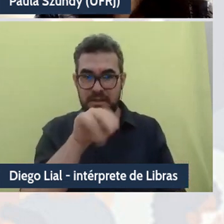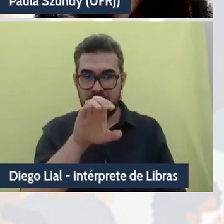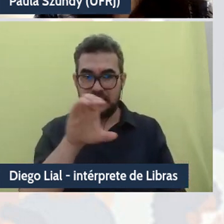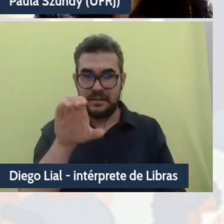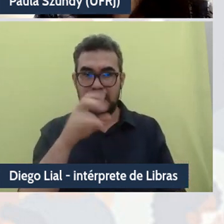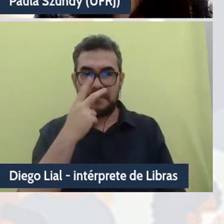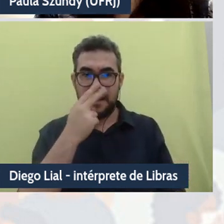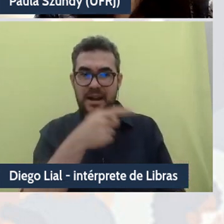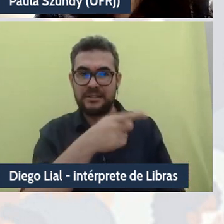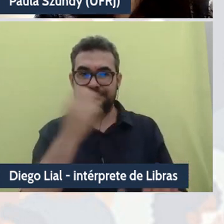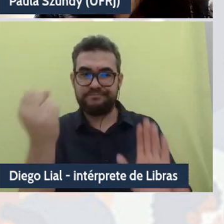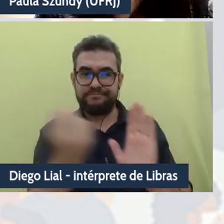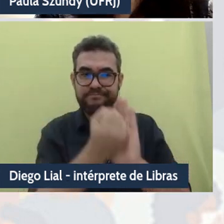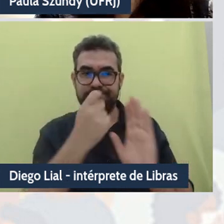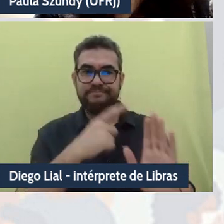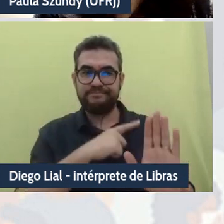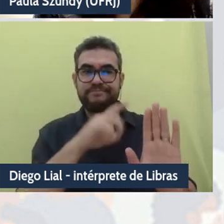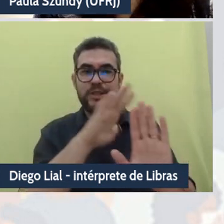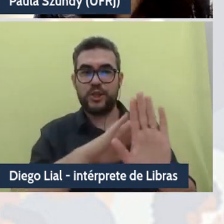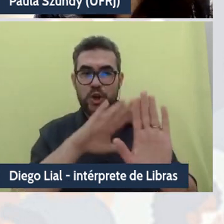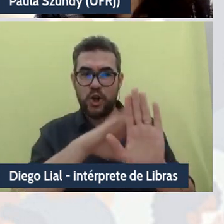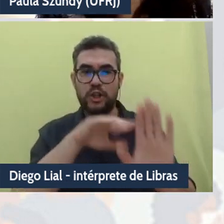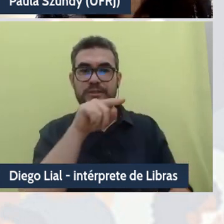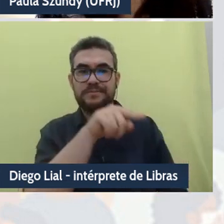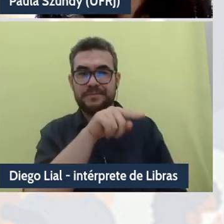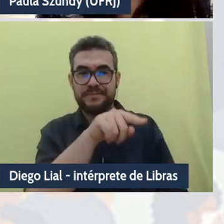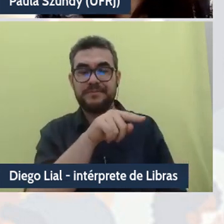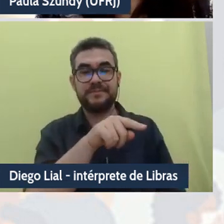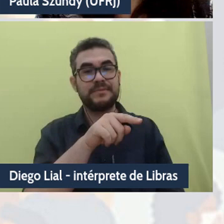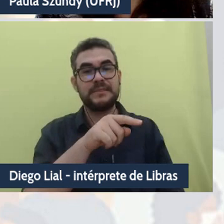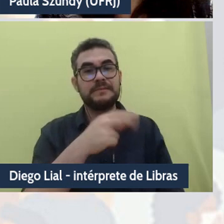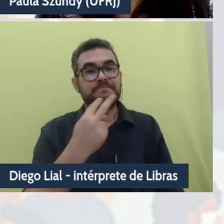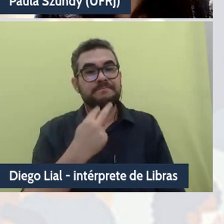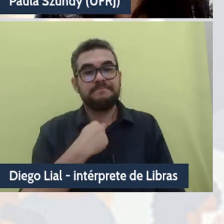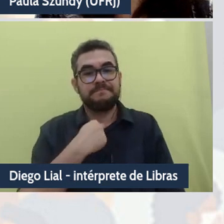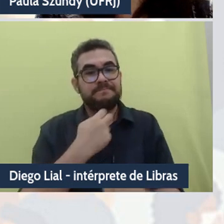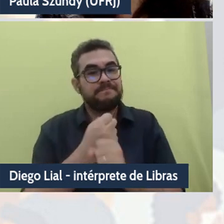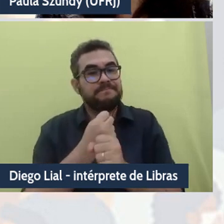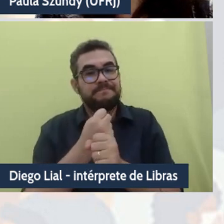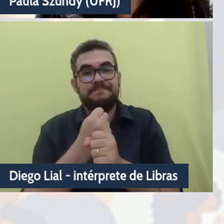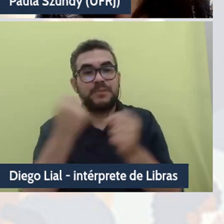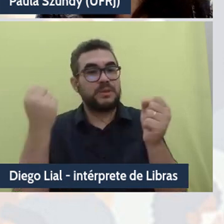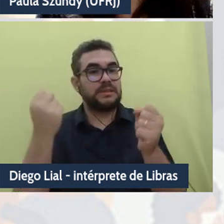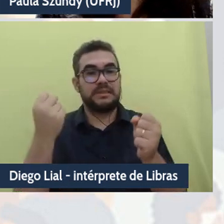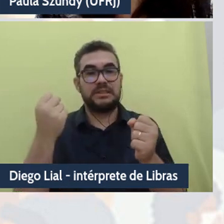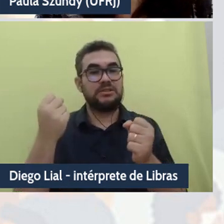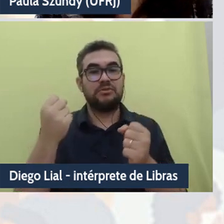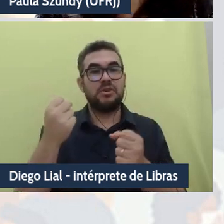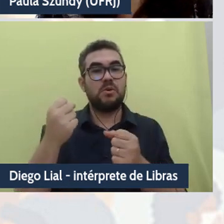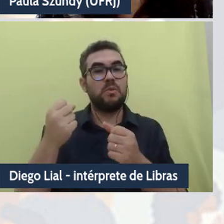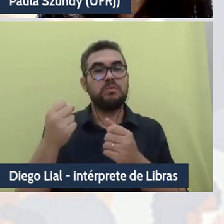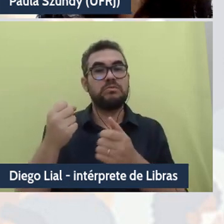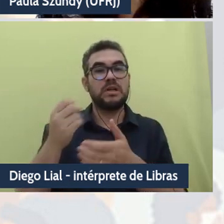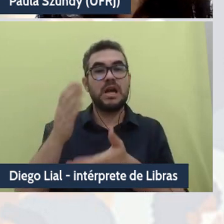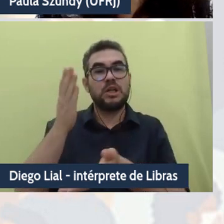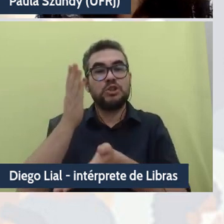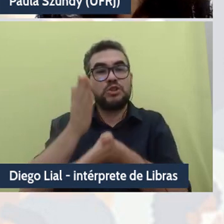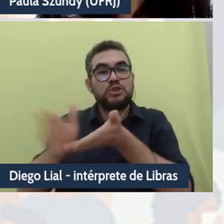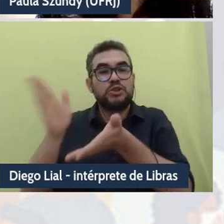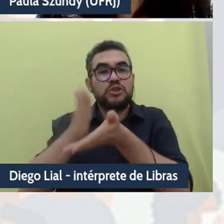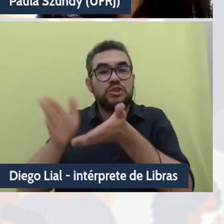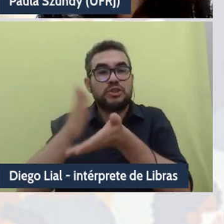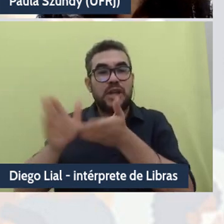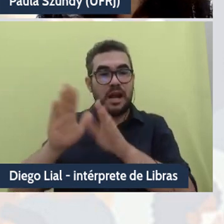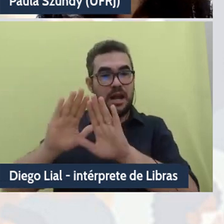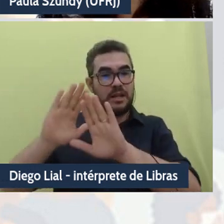de Voloshinov, que não há como escapar da ideologia, né, e, portanto, não há